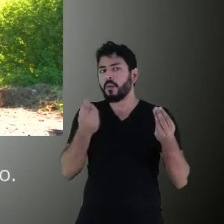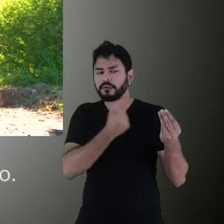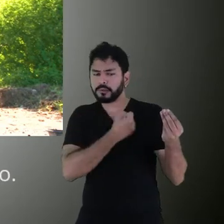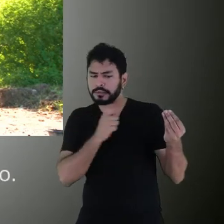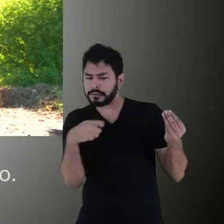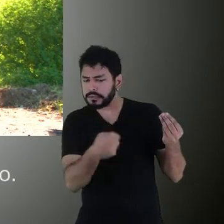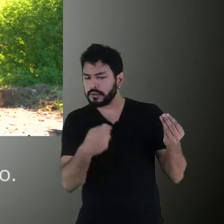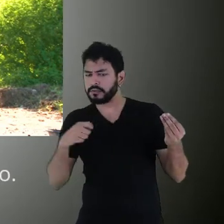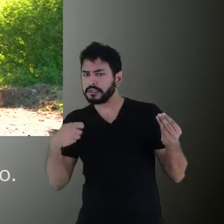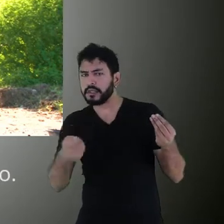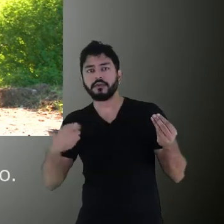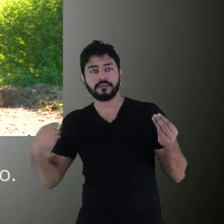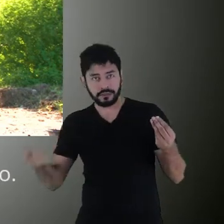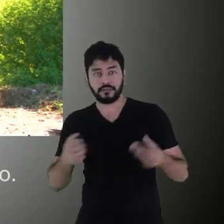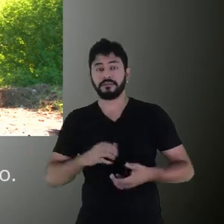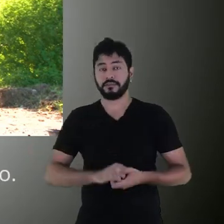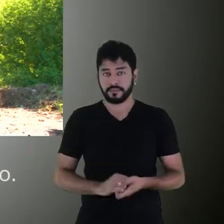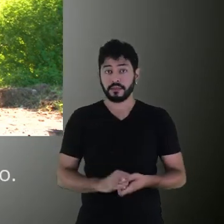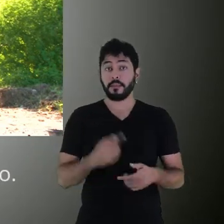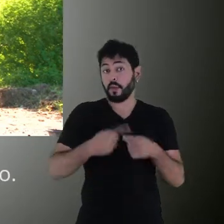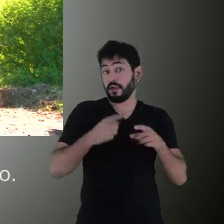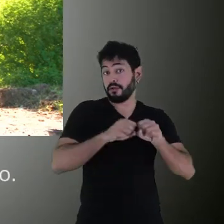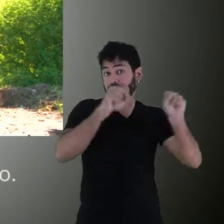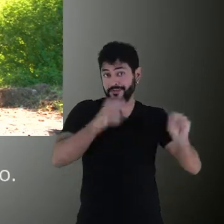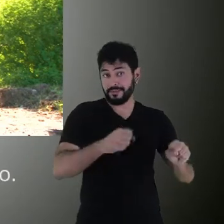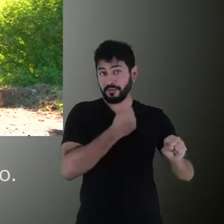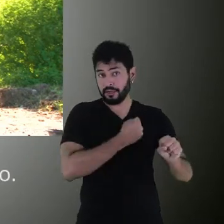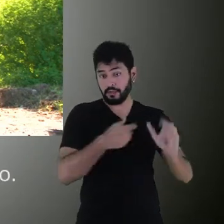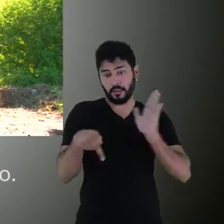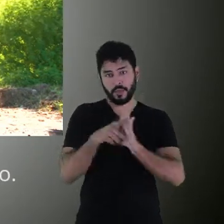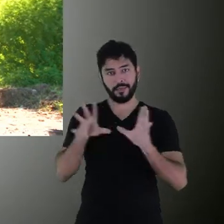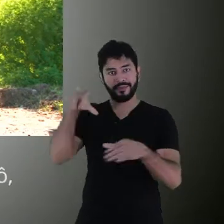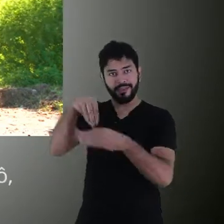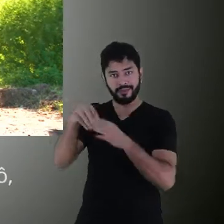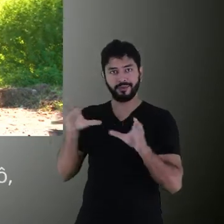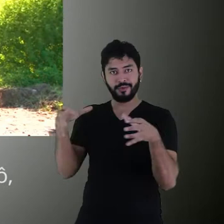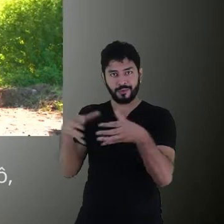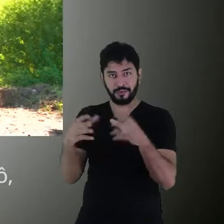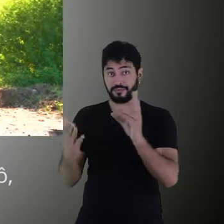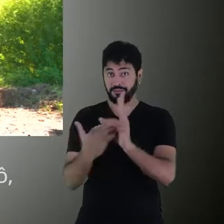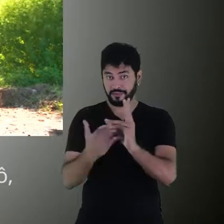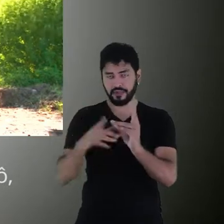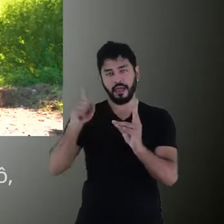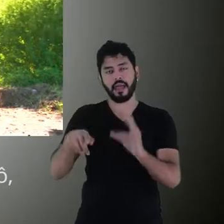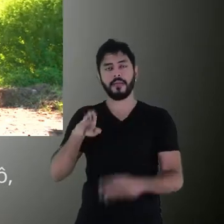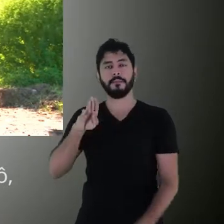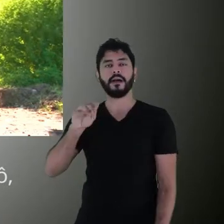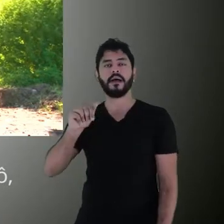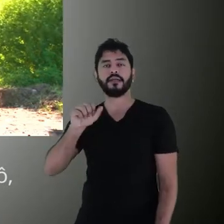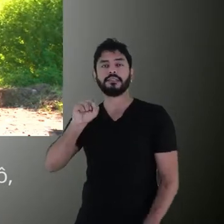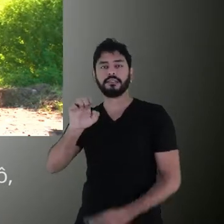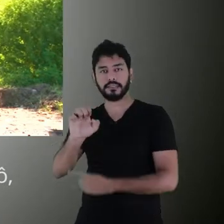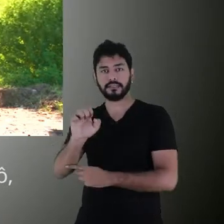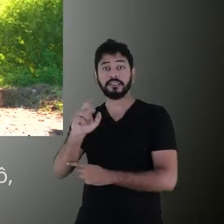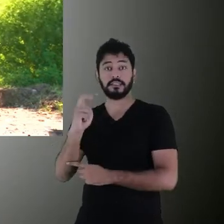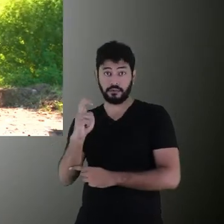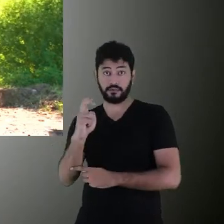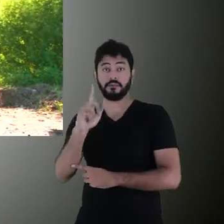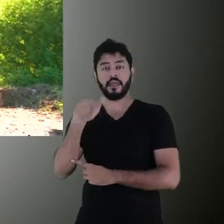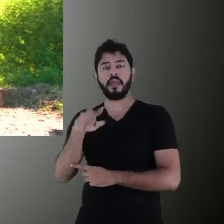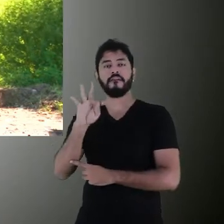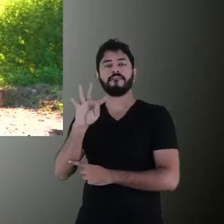perceber como era que davam nome aos números, por exemplo. E o sistema de numeração, que é próprio dos